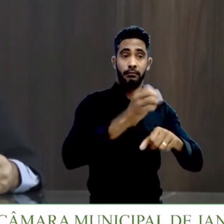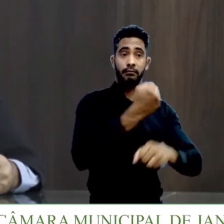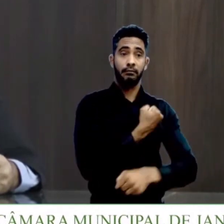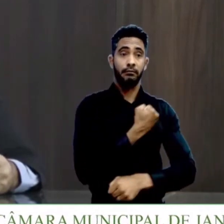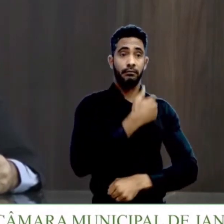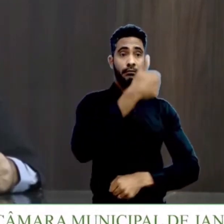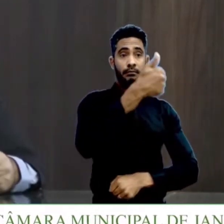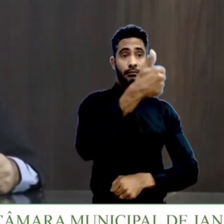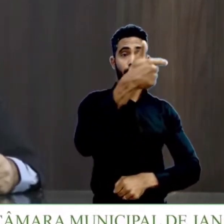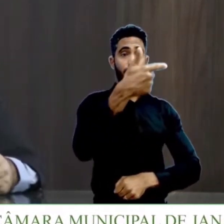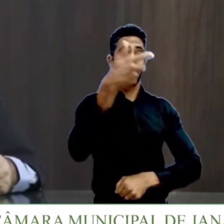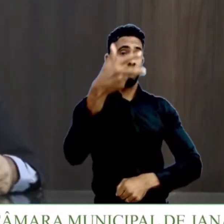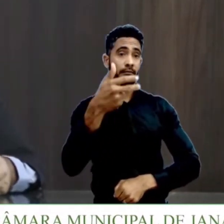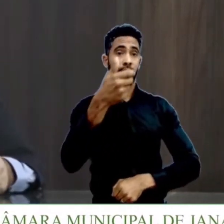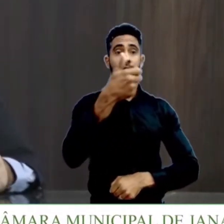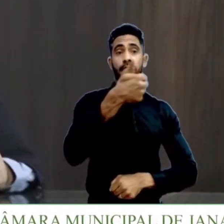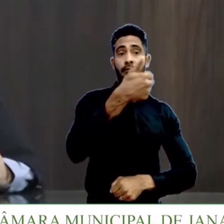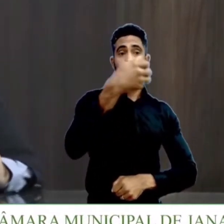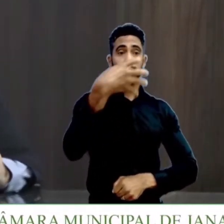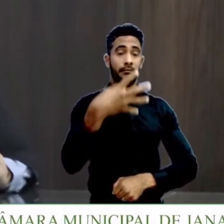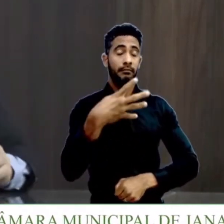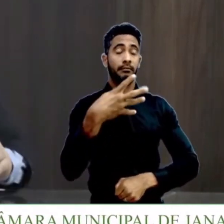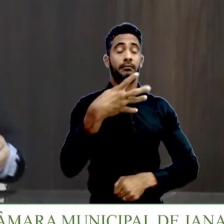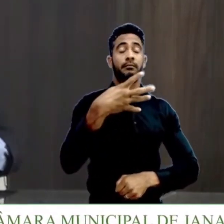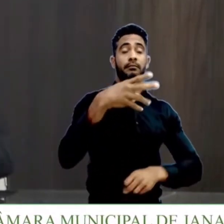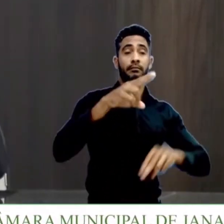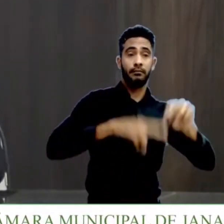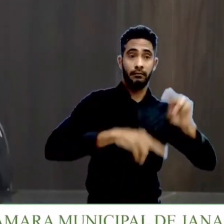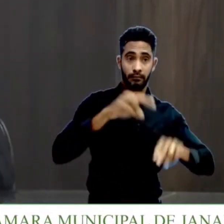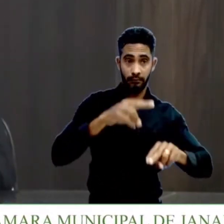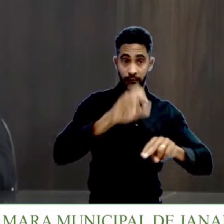de 14 de julho de 2022.